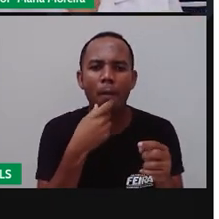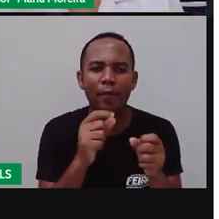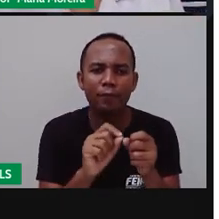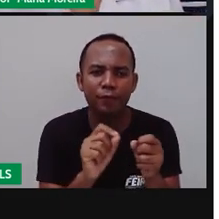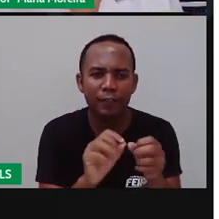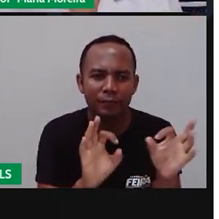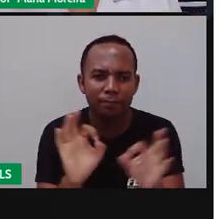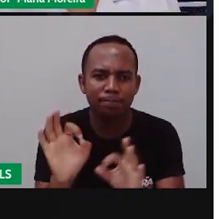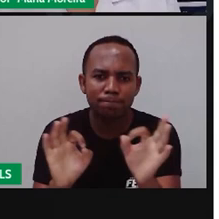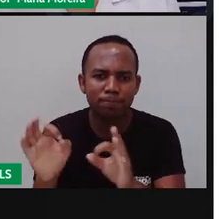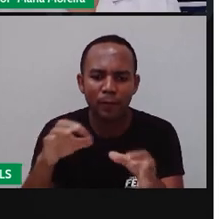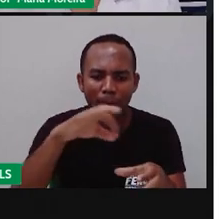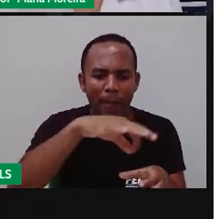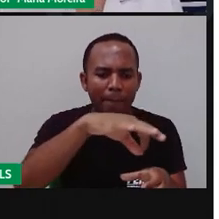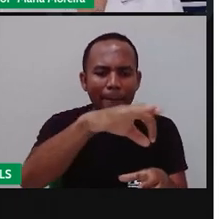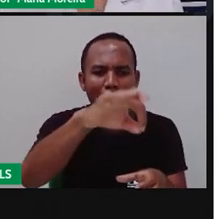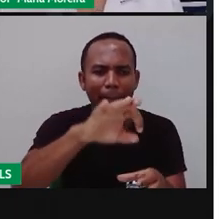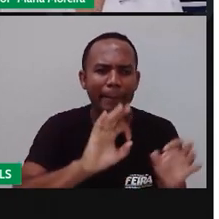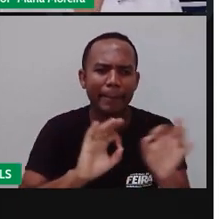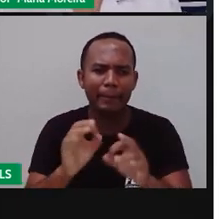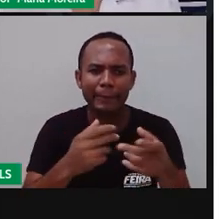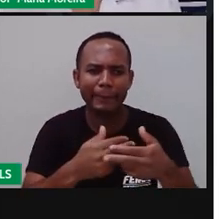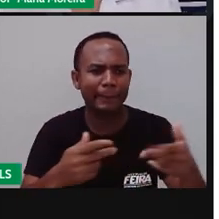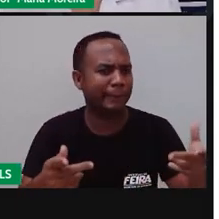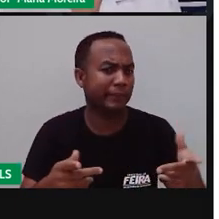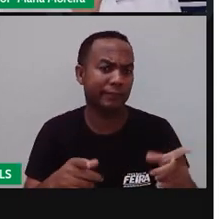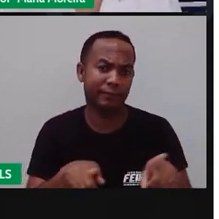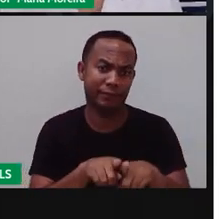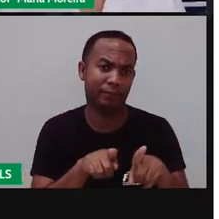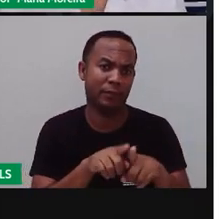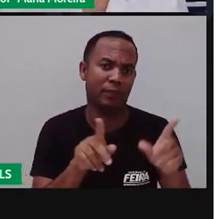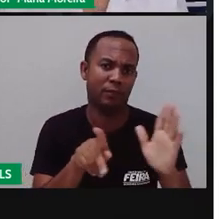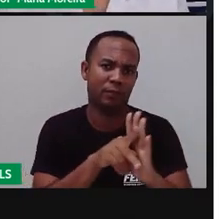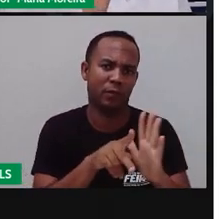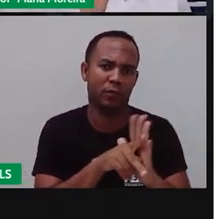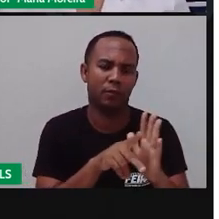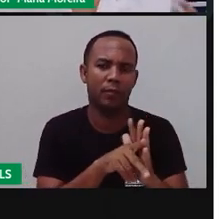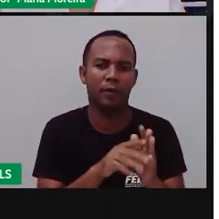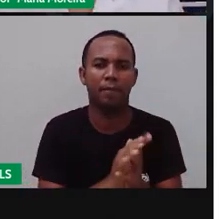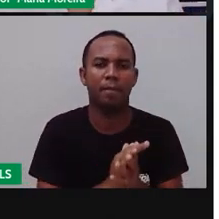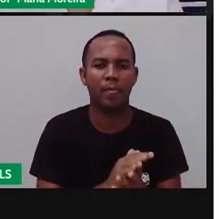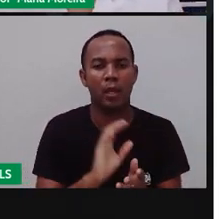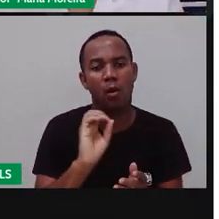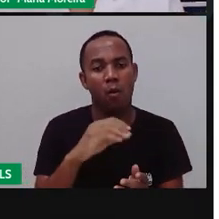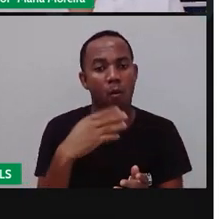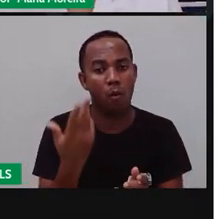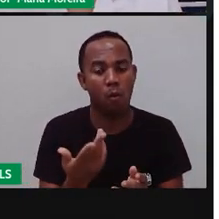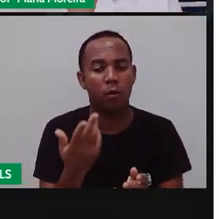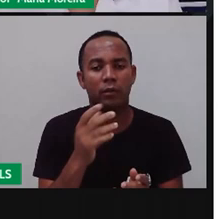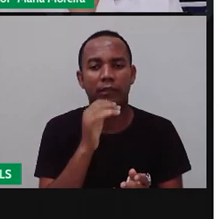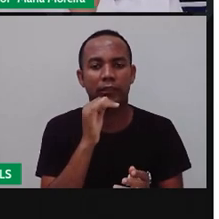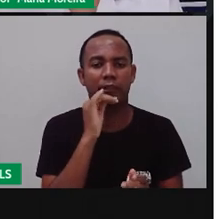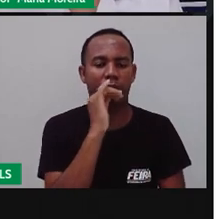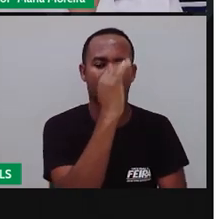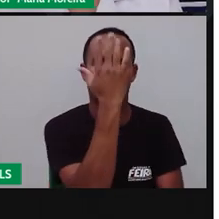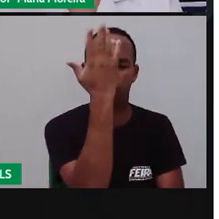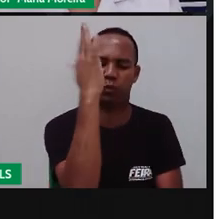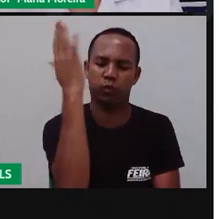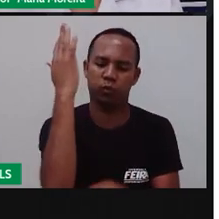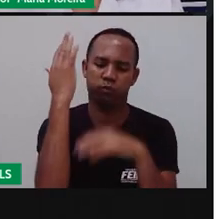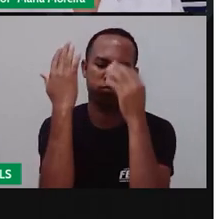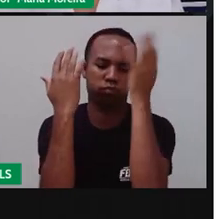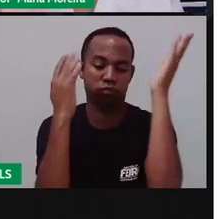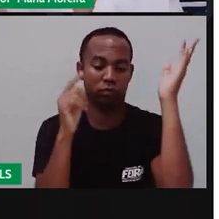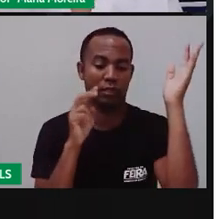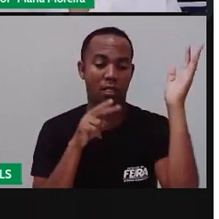outras. Então, esses elementos naturais ou culturais, eles não são estáticos